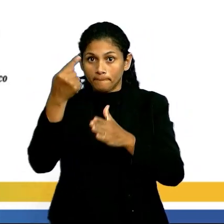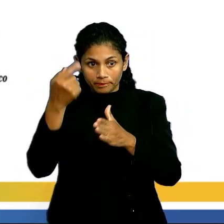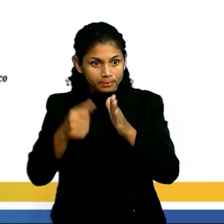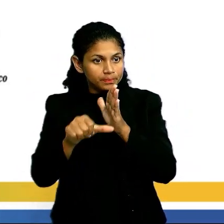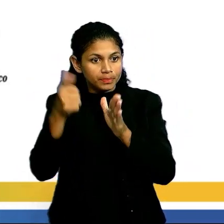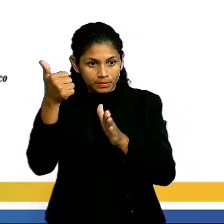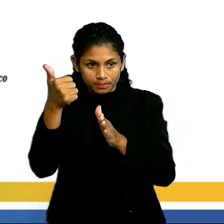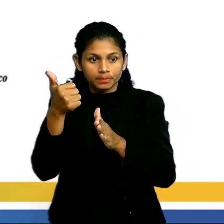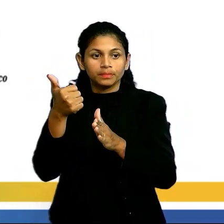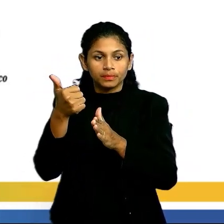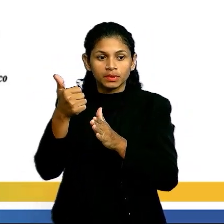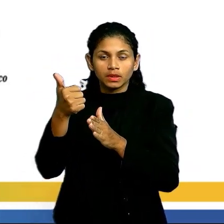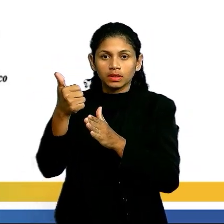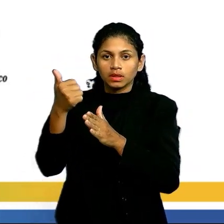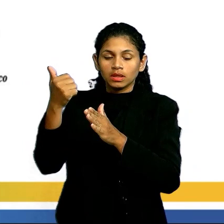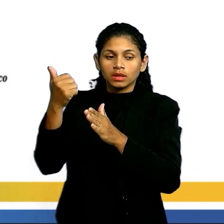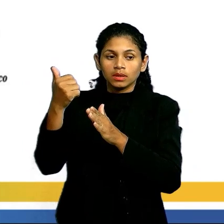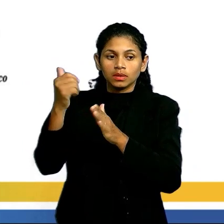de reino,